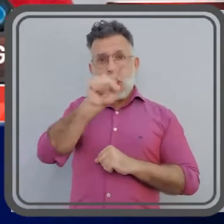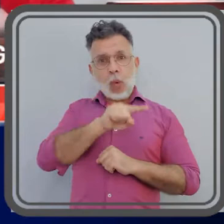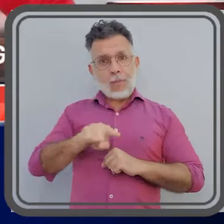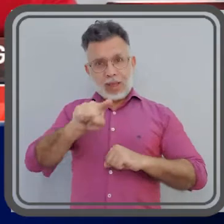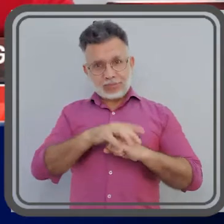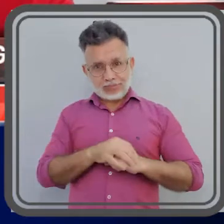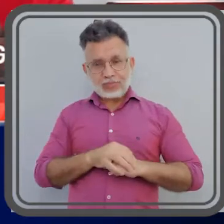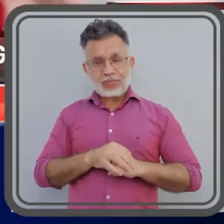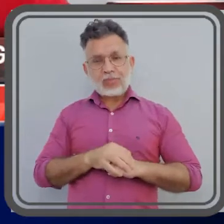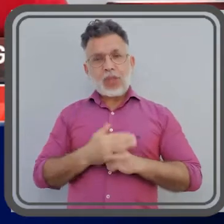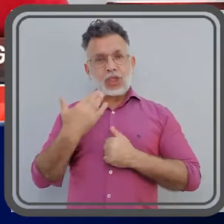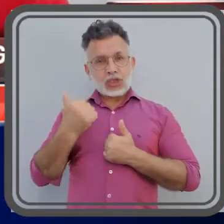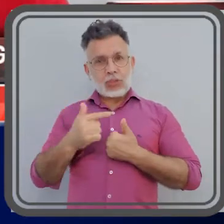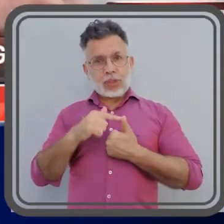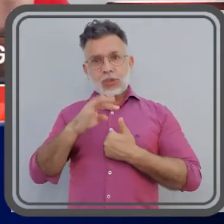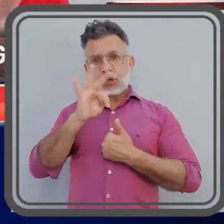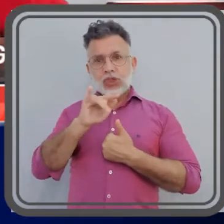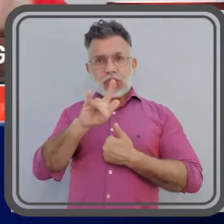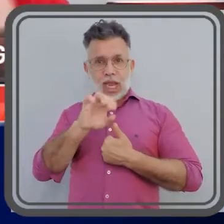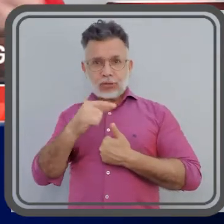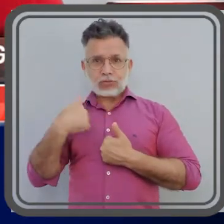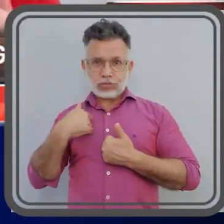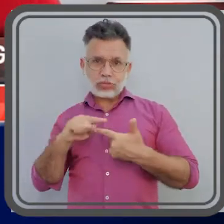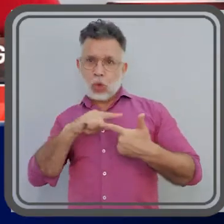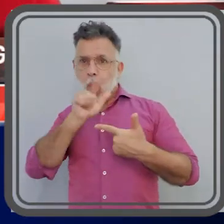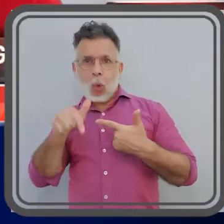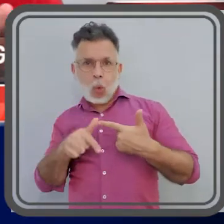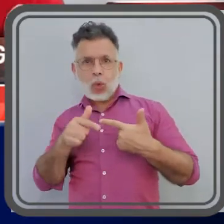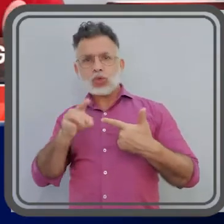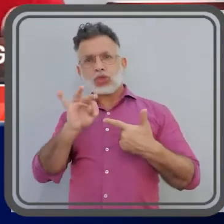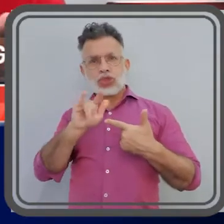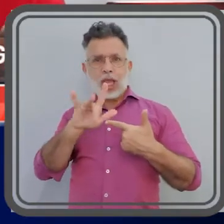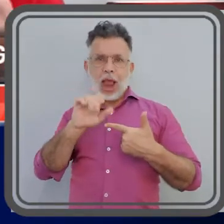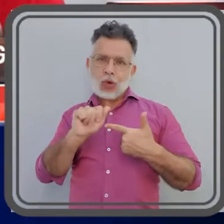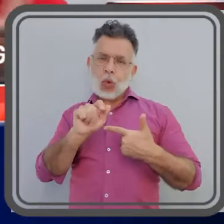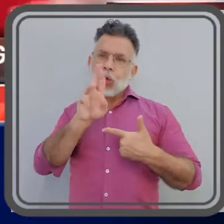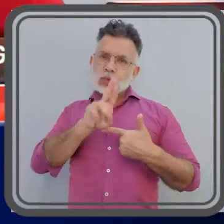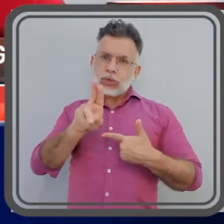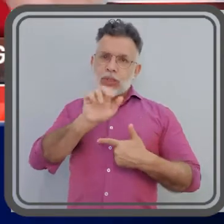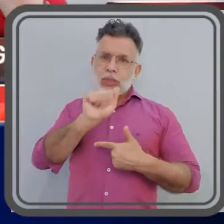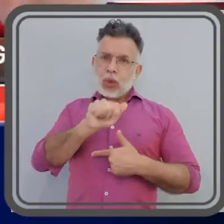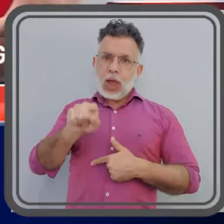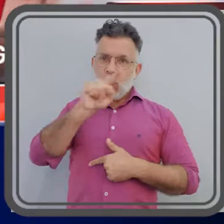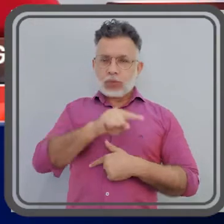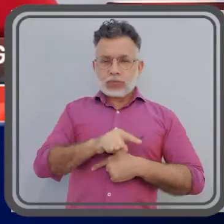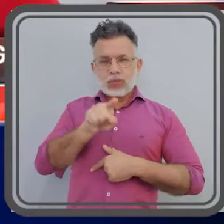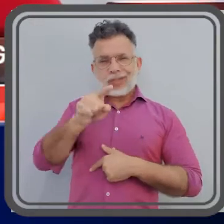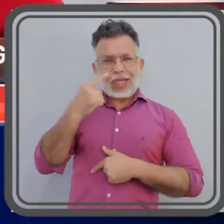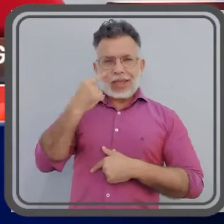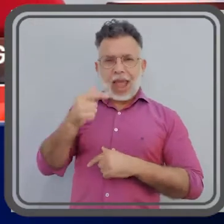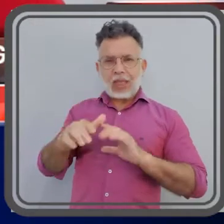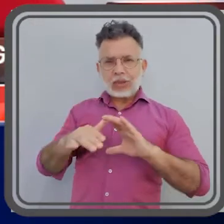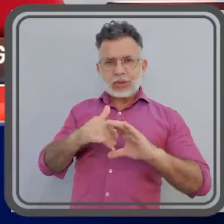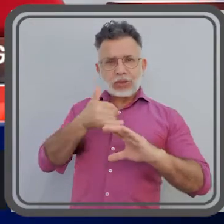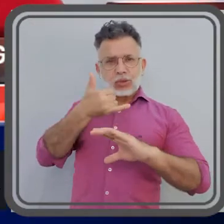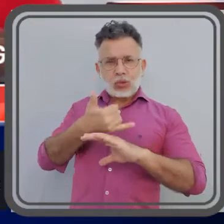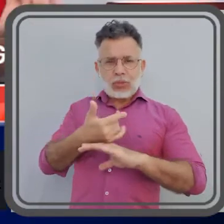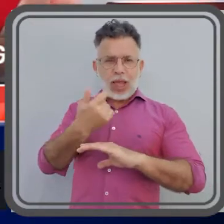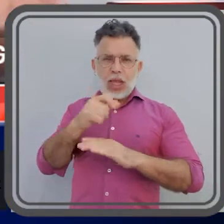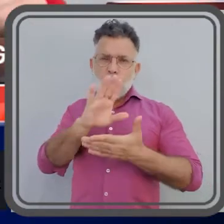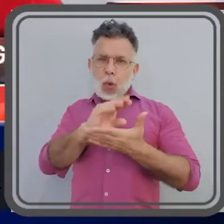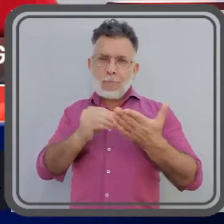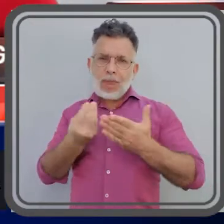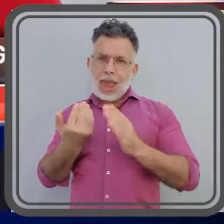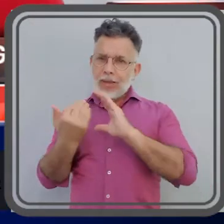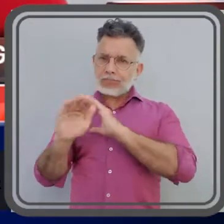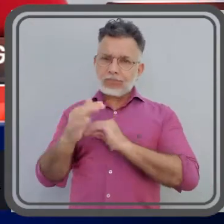o arroba. Me marca o Thiagão também, para a gente poder acompanhar todas as perguntas aqui, tá? Pessoal que está no YouTube, não precisa, copia e cola a tua pergunta aí. E